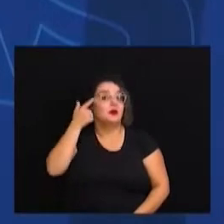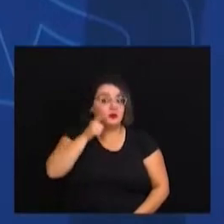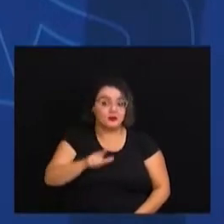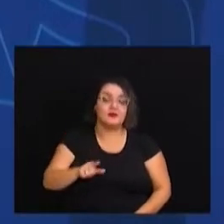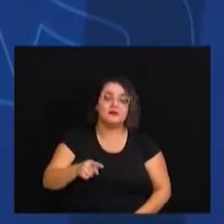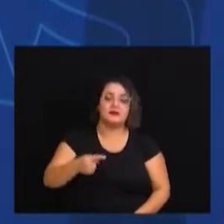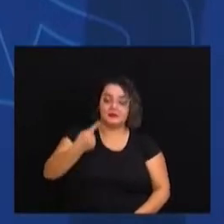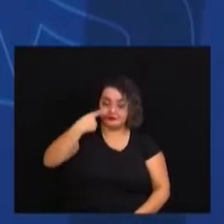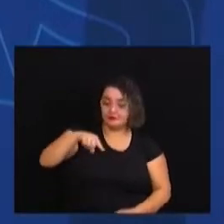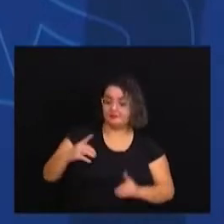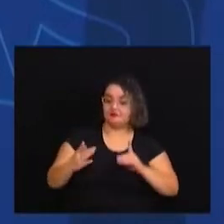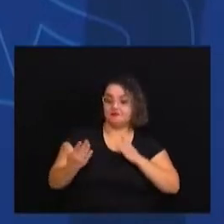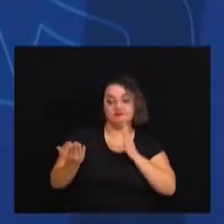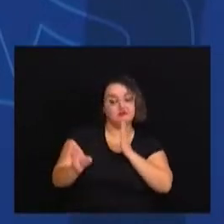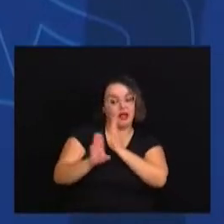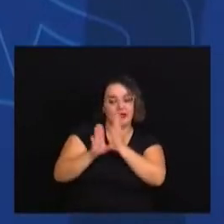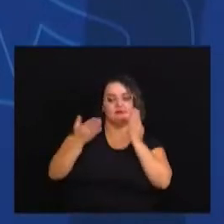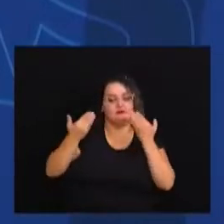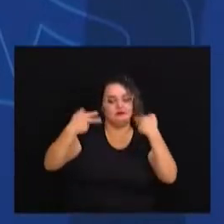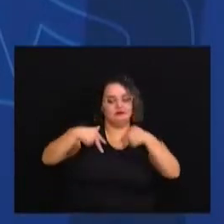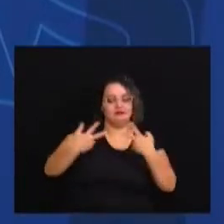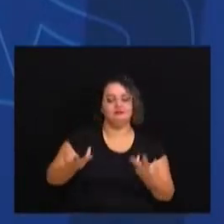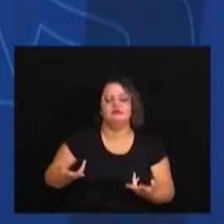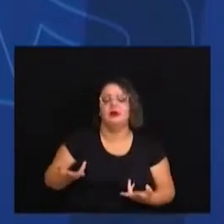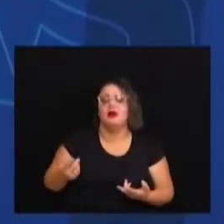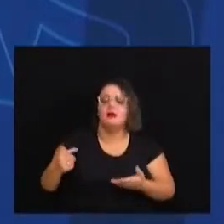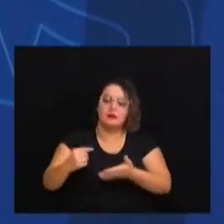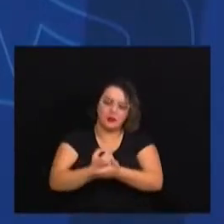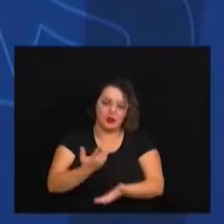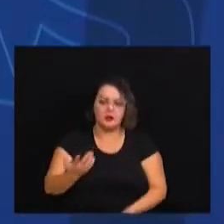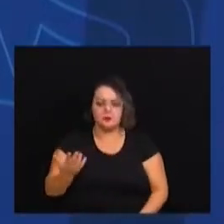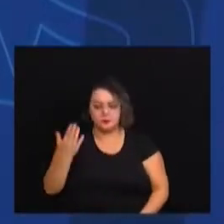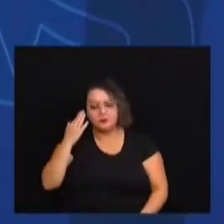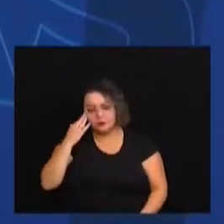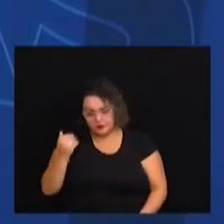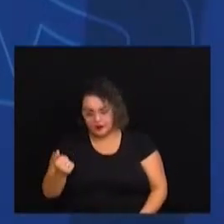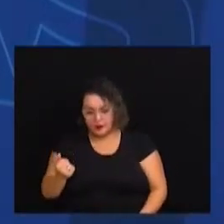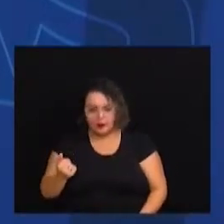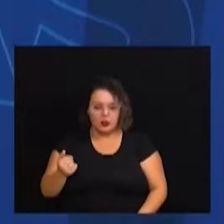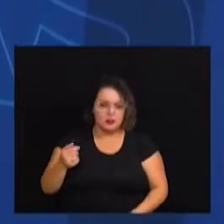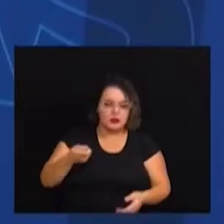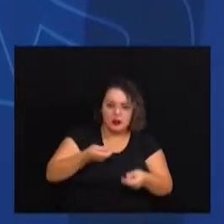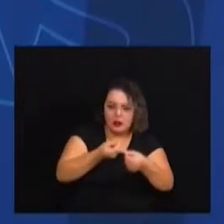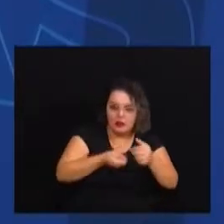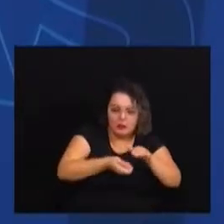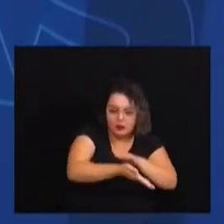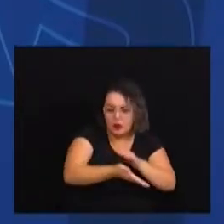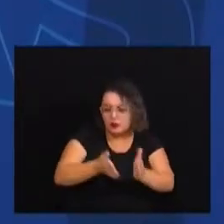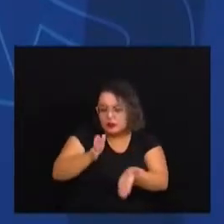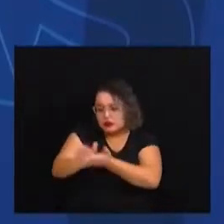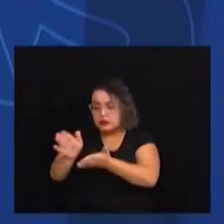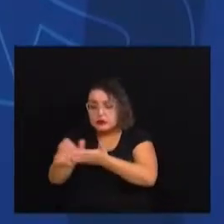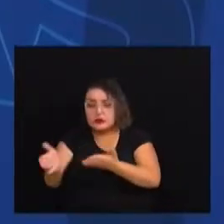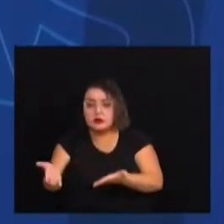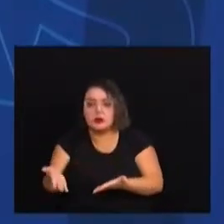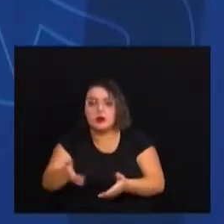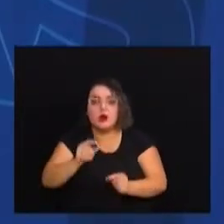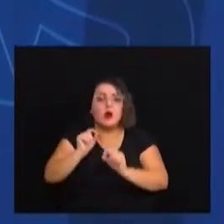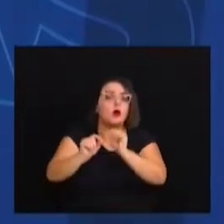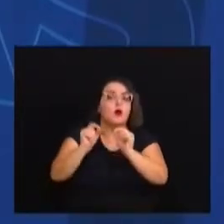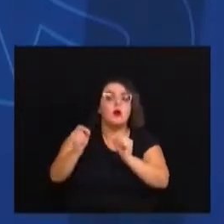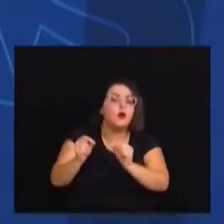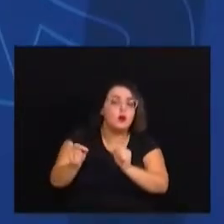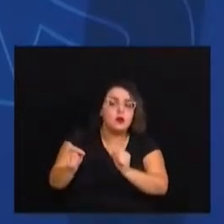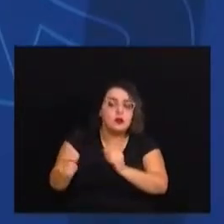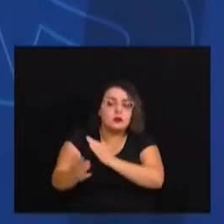com algum, mas talvez deve estar se perguntando, tá, descobri que sou poupador, sou gastador, mas do que isso